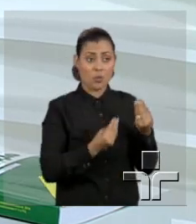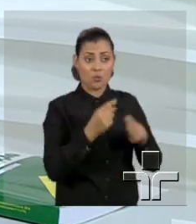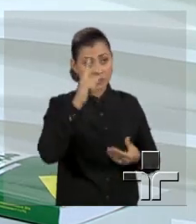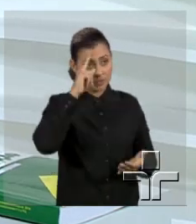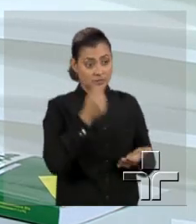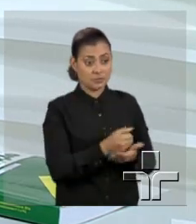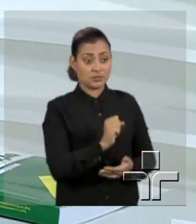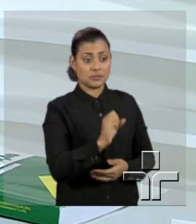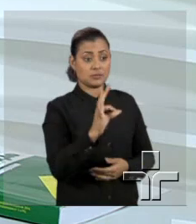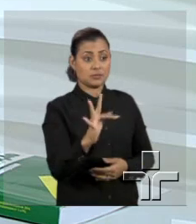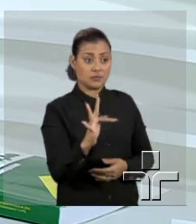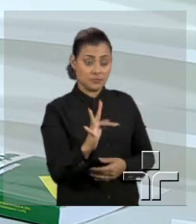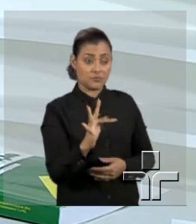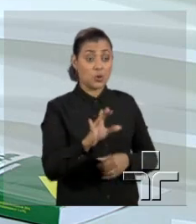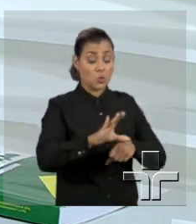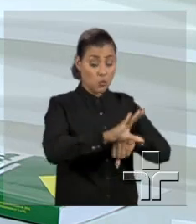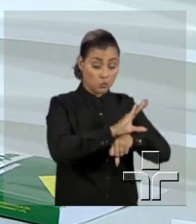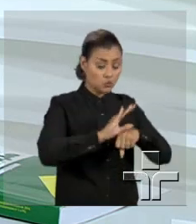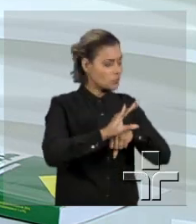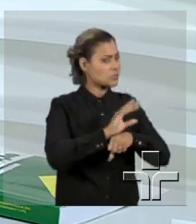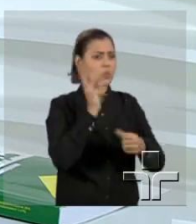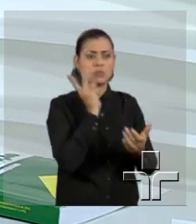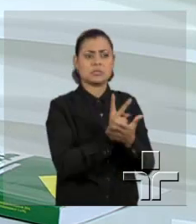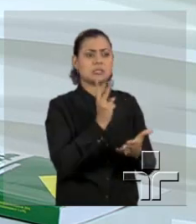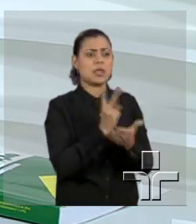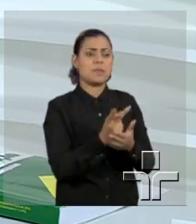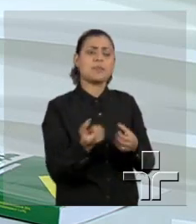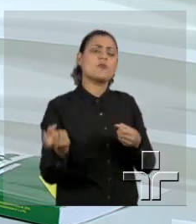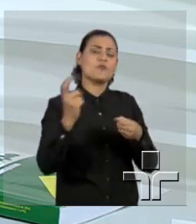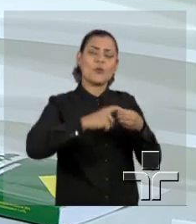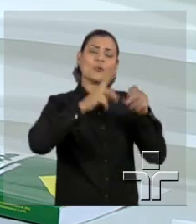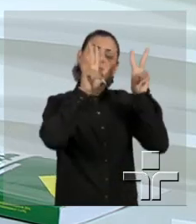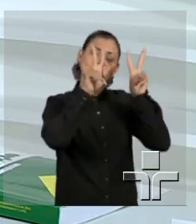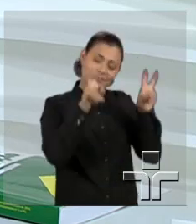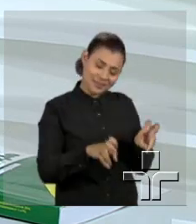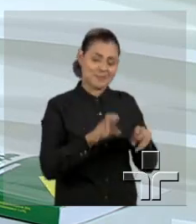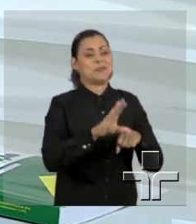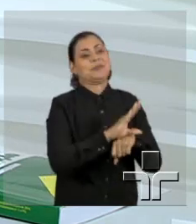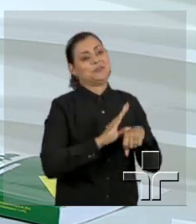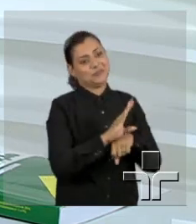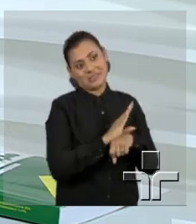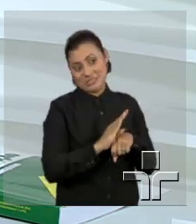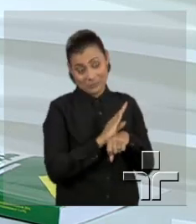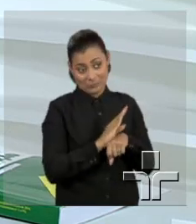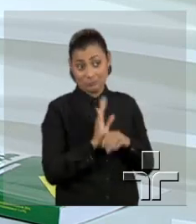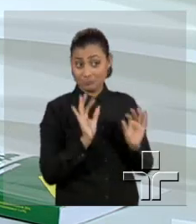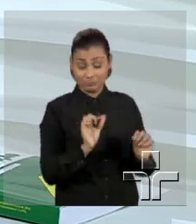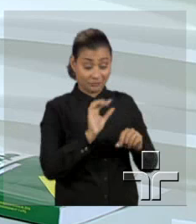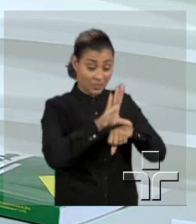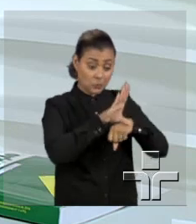A Constituição, eu sempre volto à Constituição. A Constituição